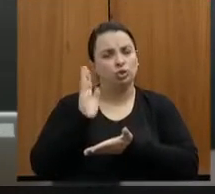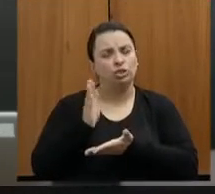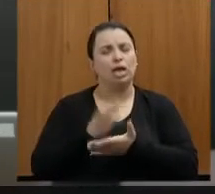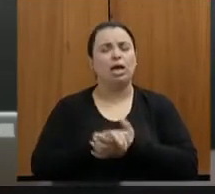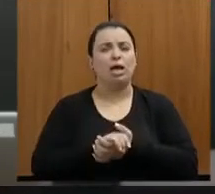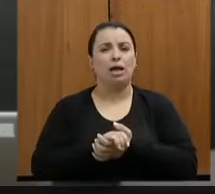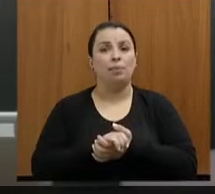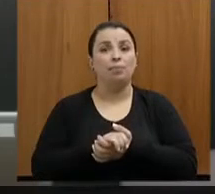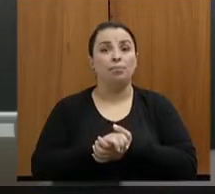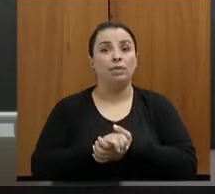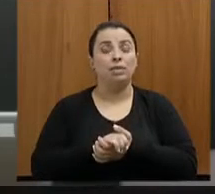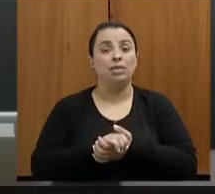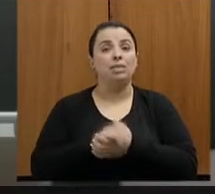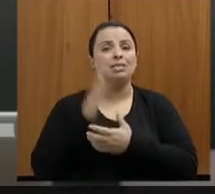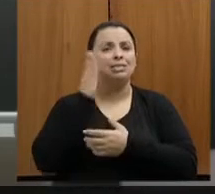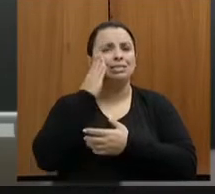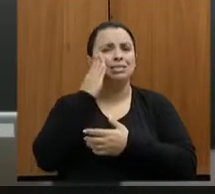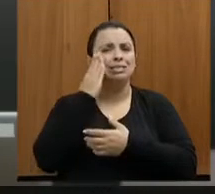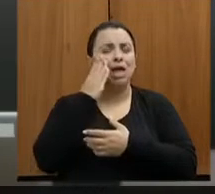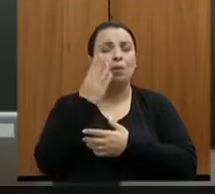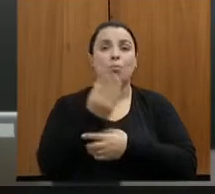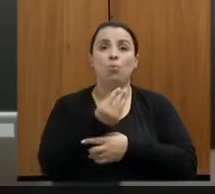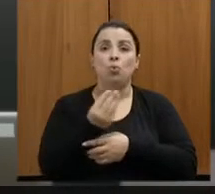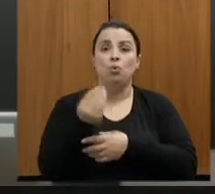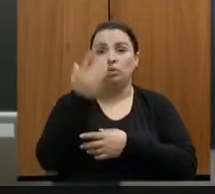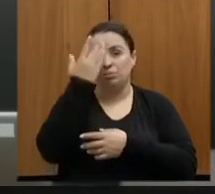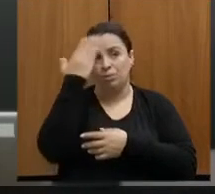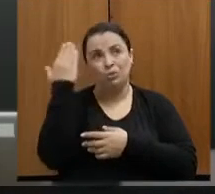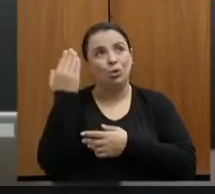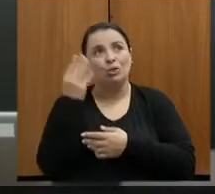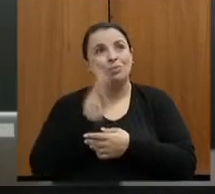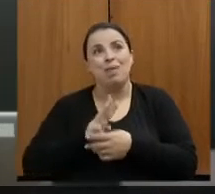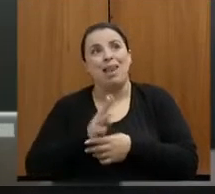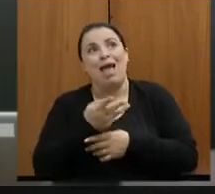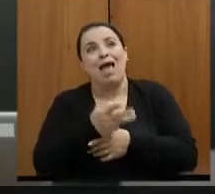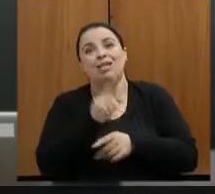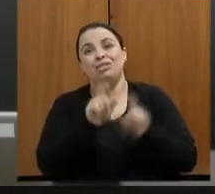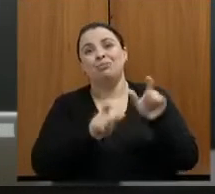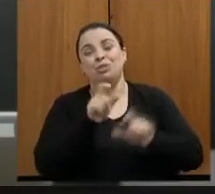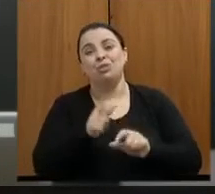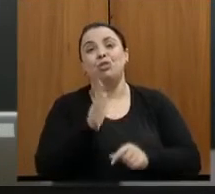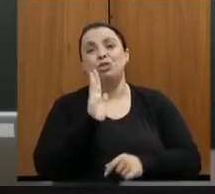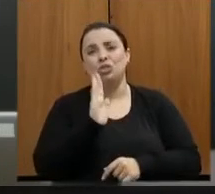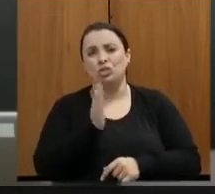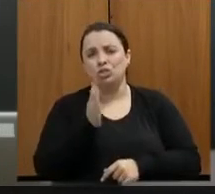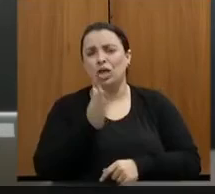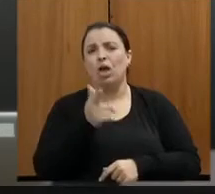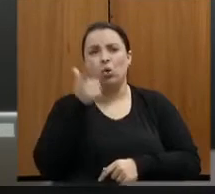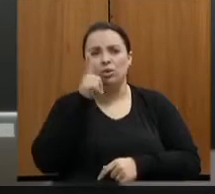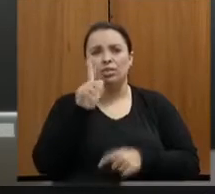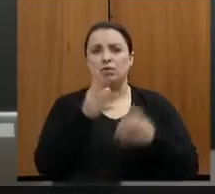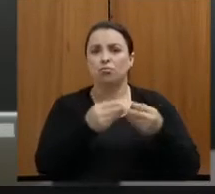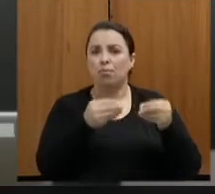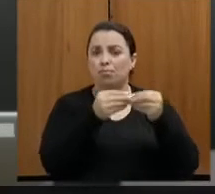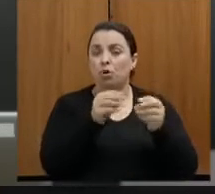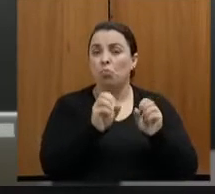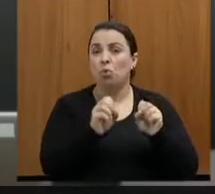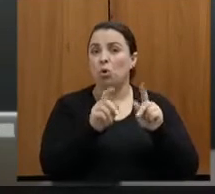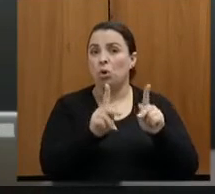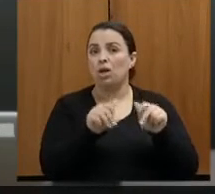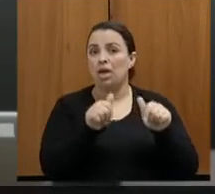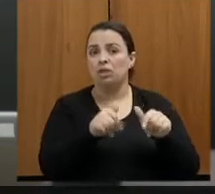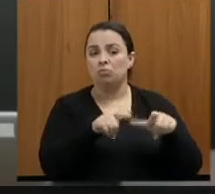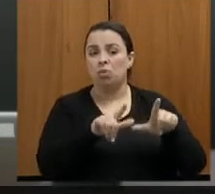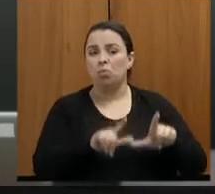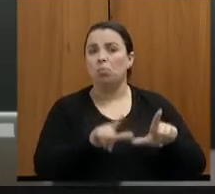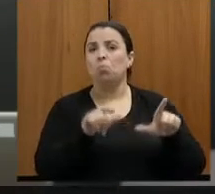pessoas que estão sendo beneficiadas. Mas temos aí entraves e gargalos grandes